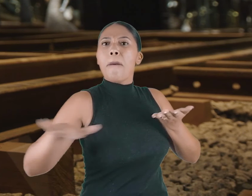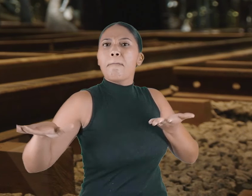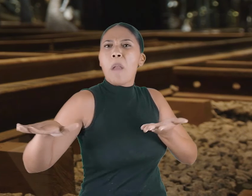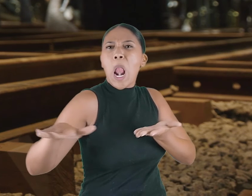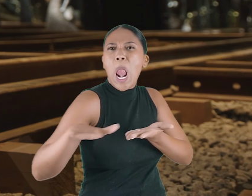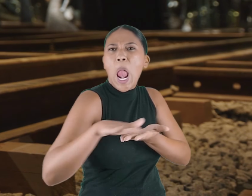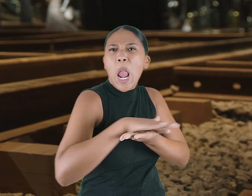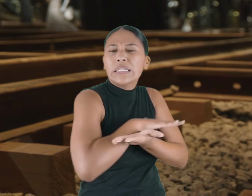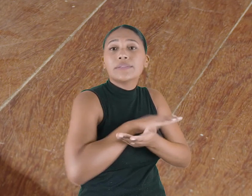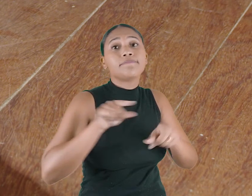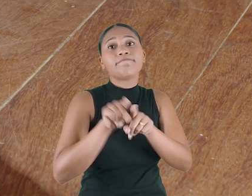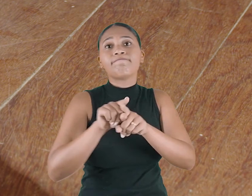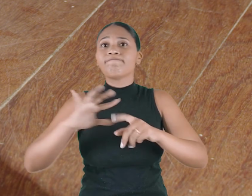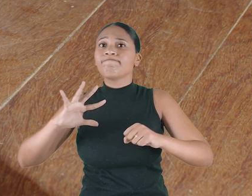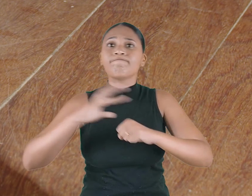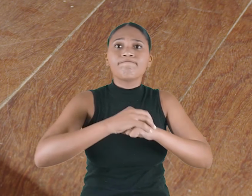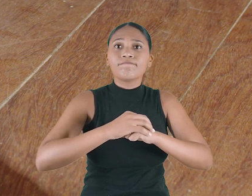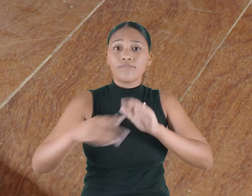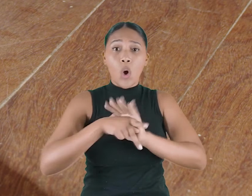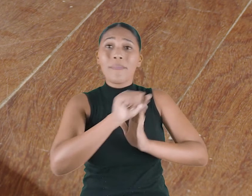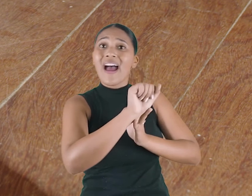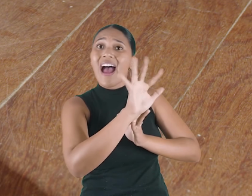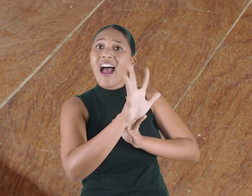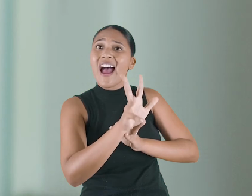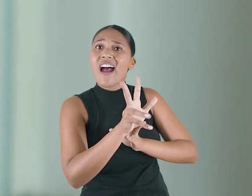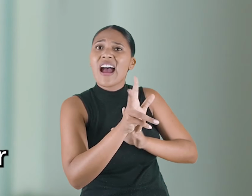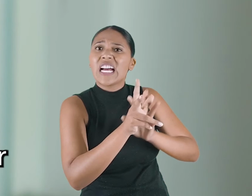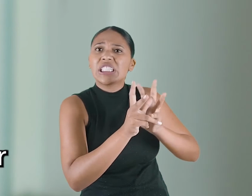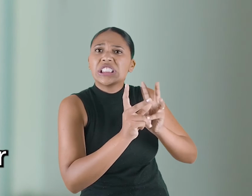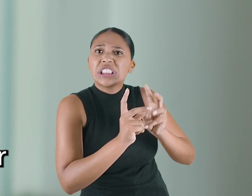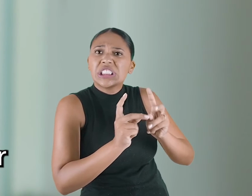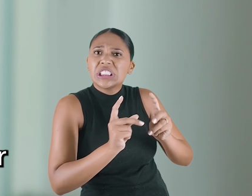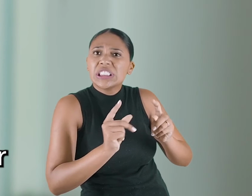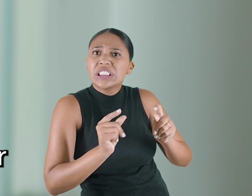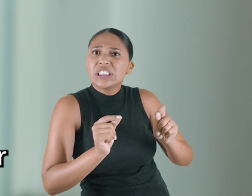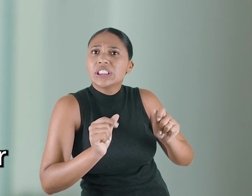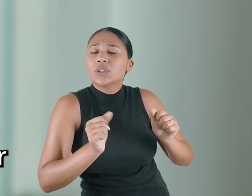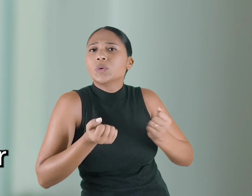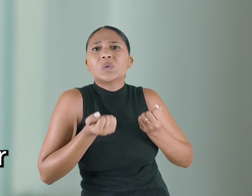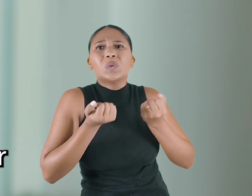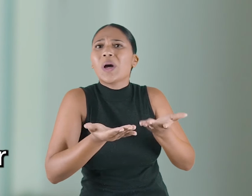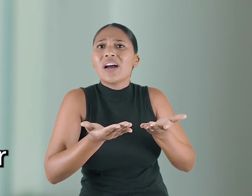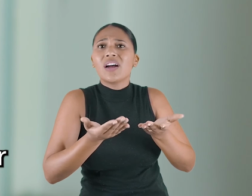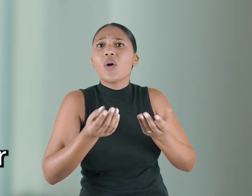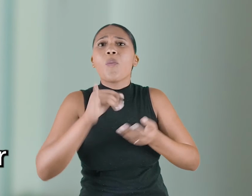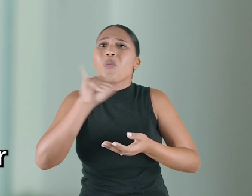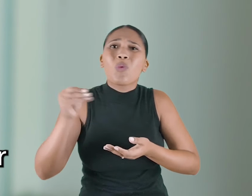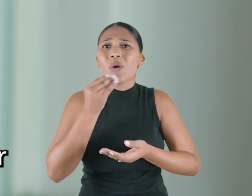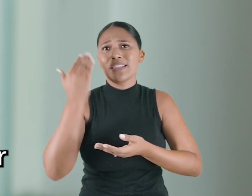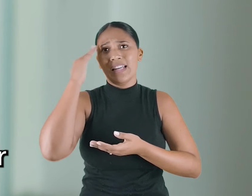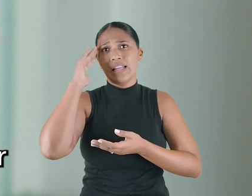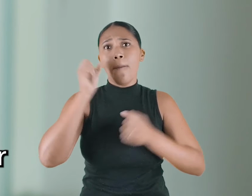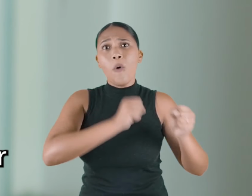uma colonização. As garras de uma arpia de ferro. Em África, que não nos deixou entender